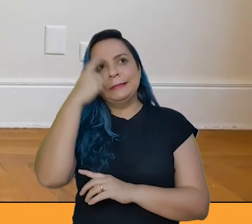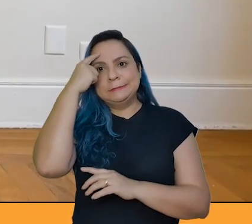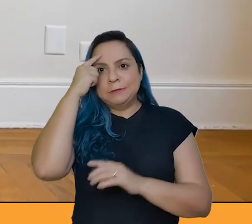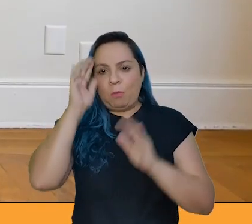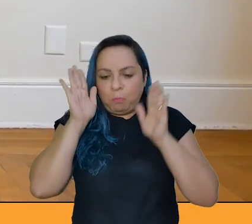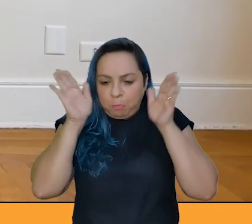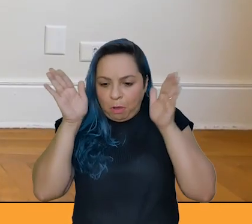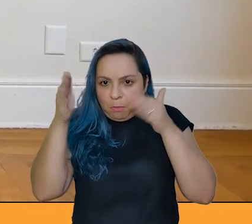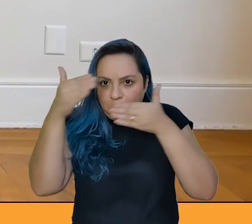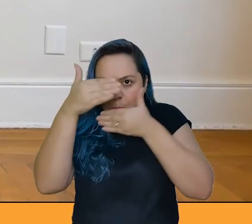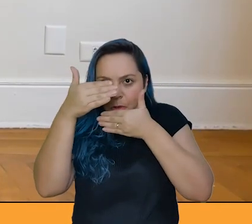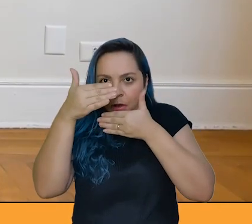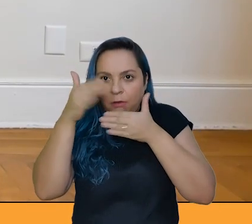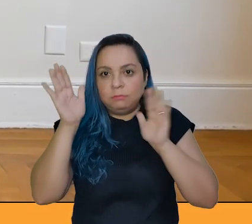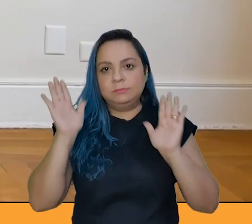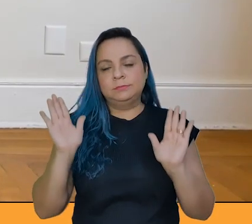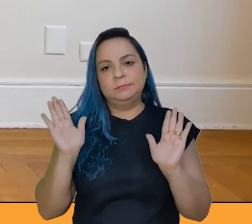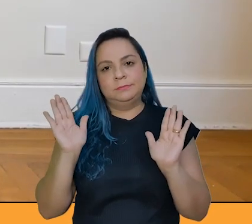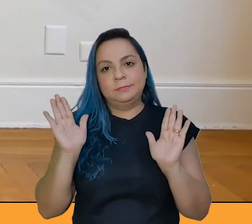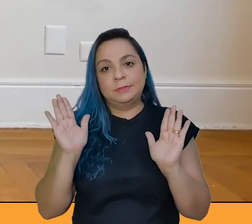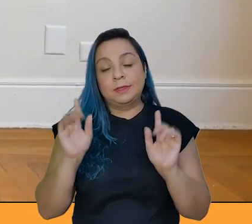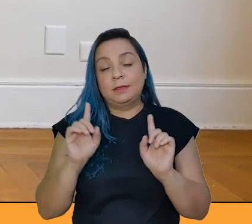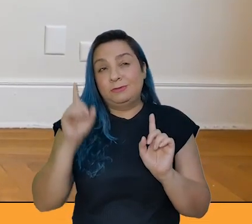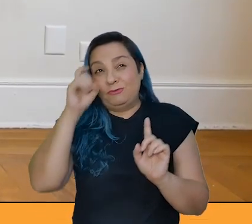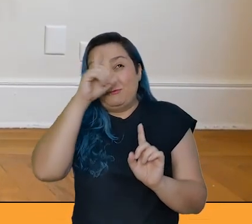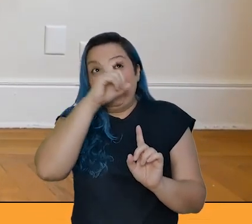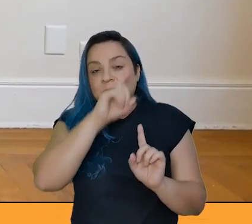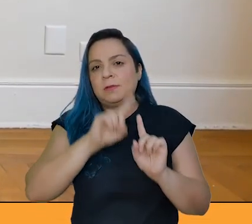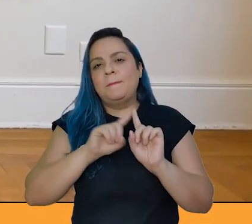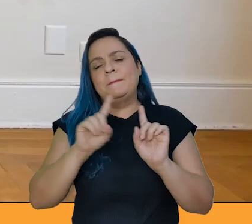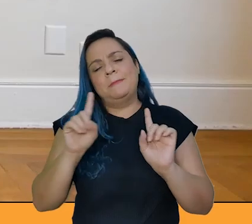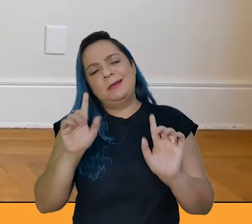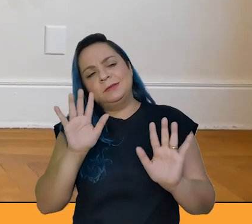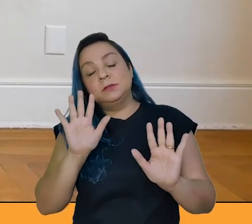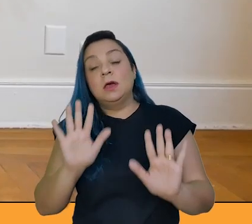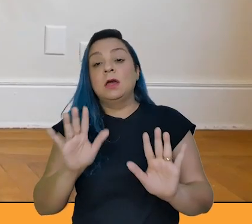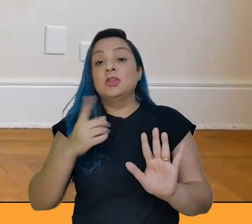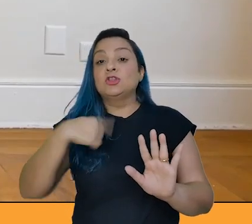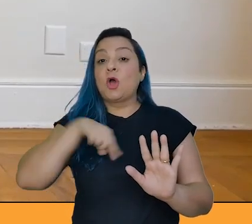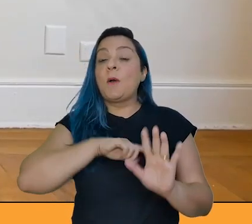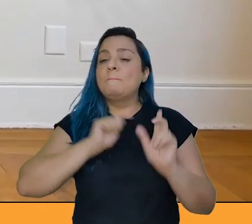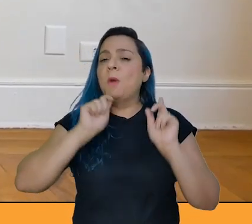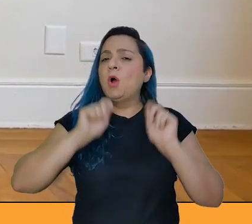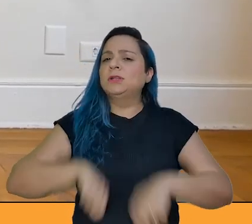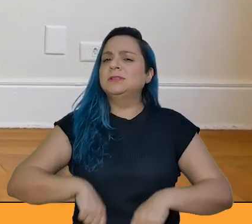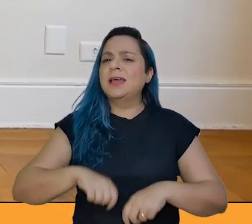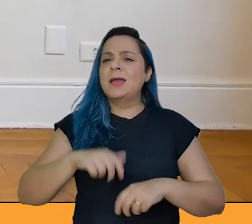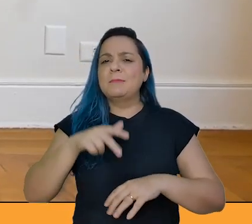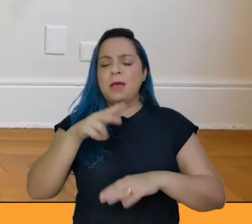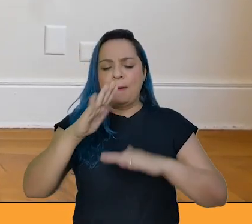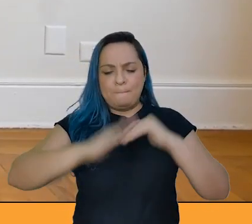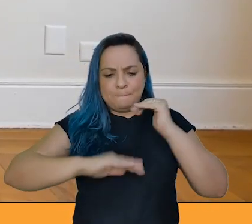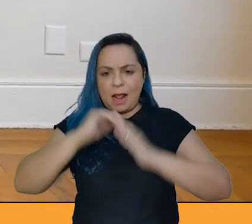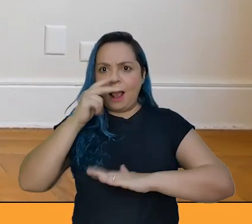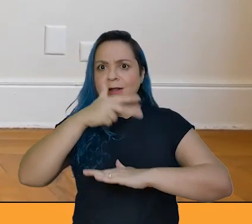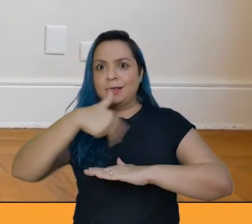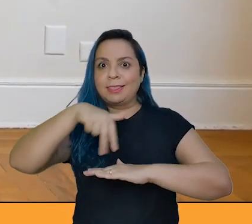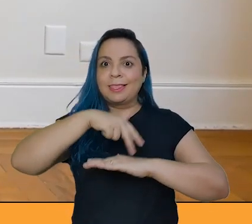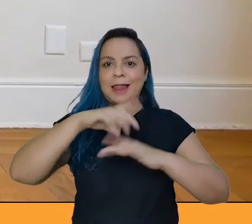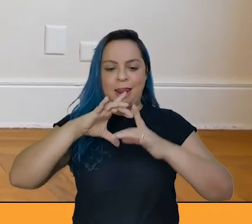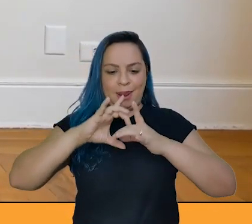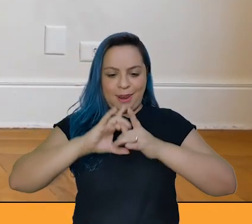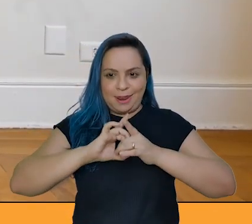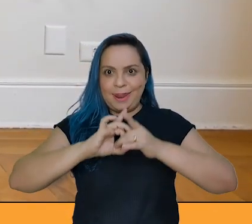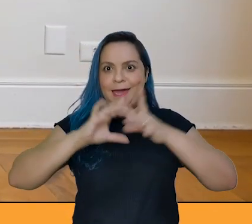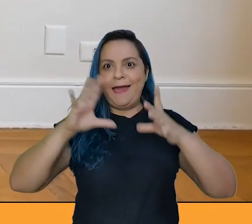muito cabeçudo, assim, muito complexo, e de fato é por um lado. Mas também é muito possível que essas práticas possam